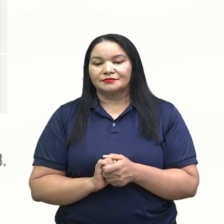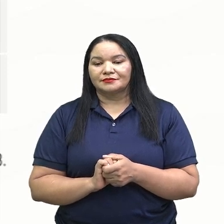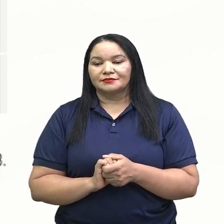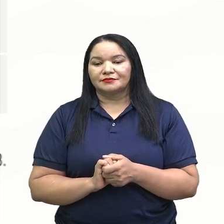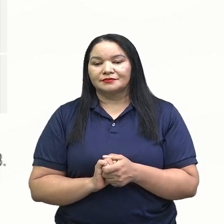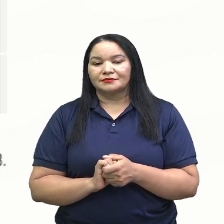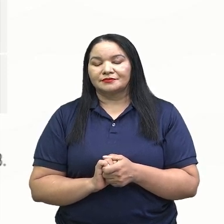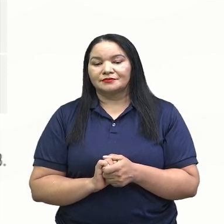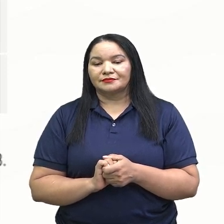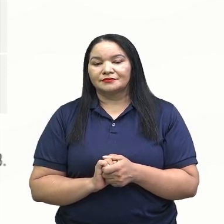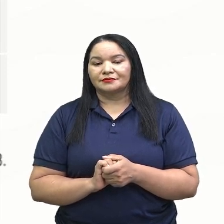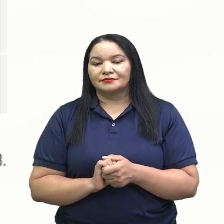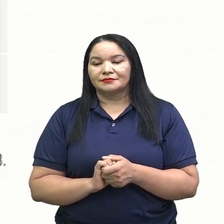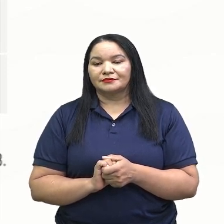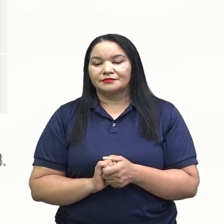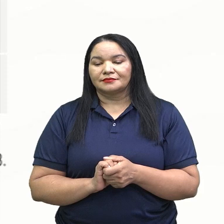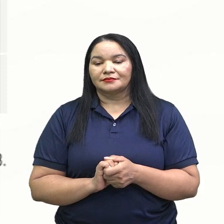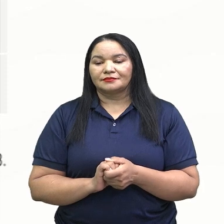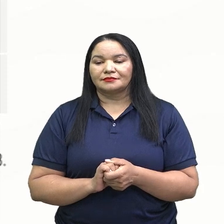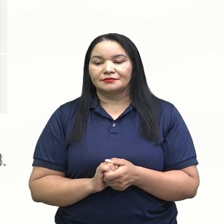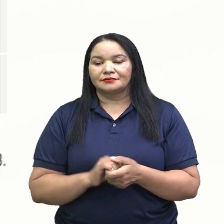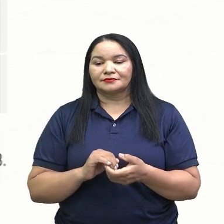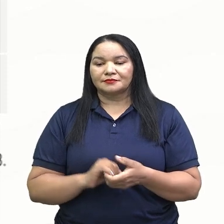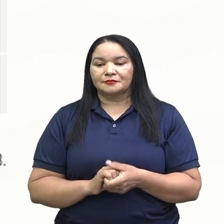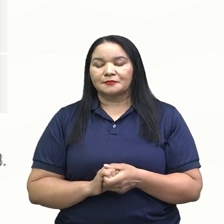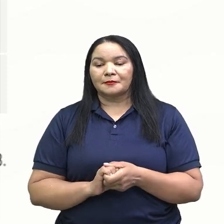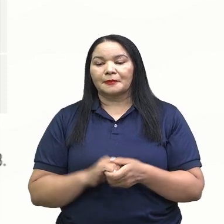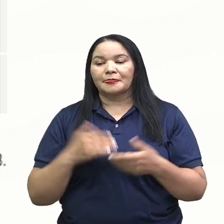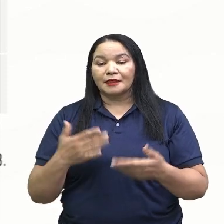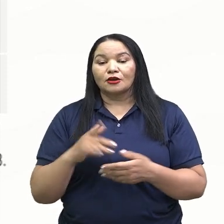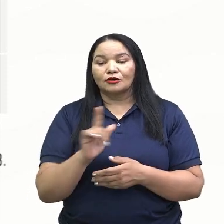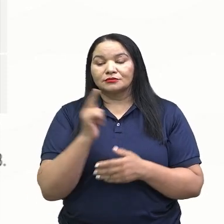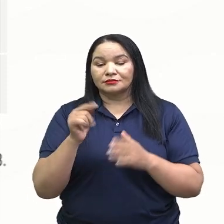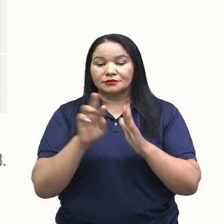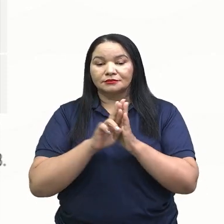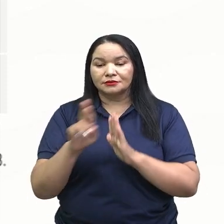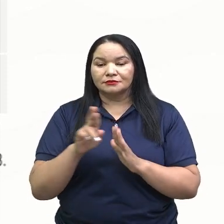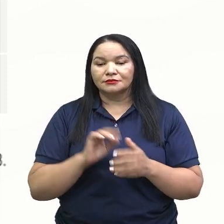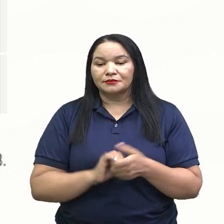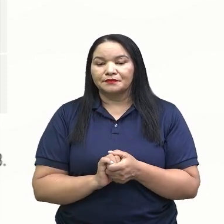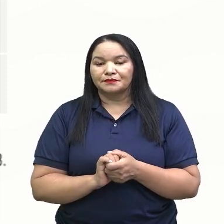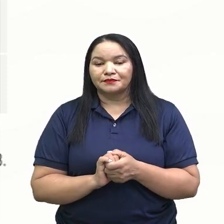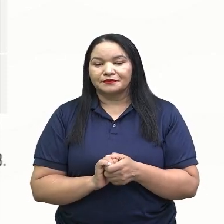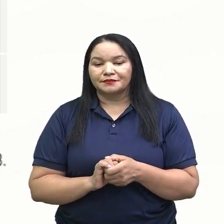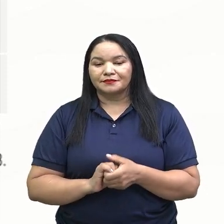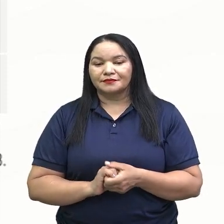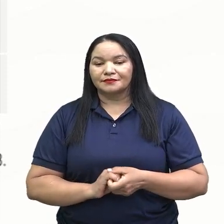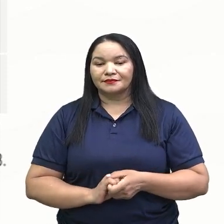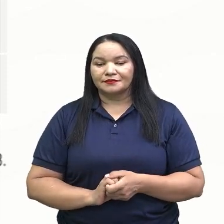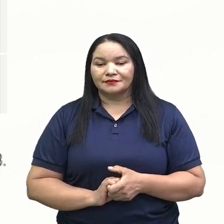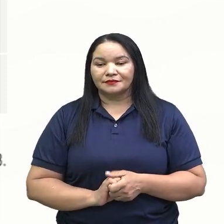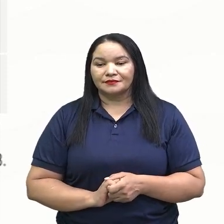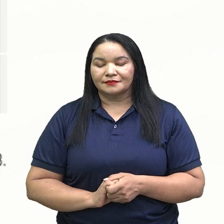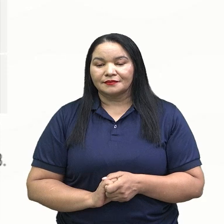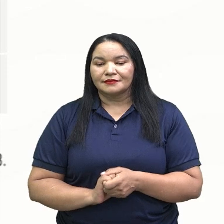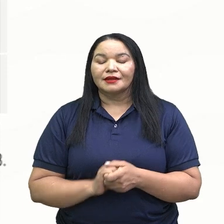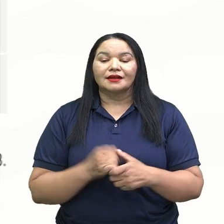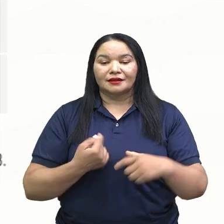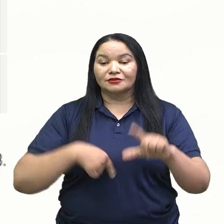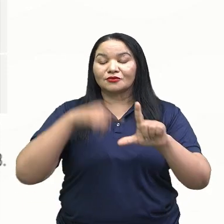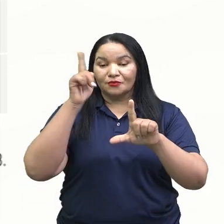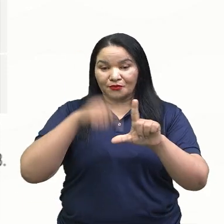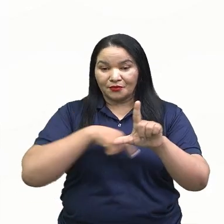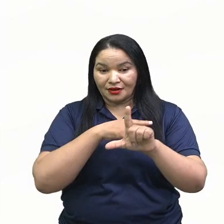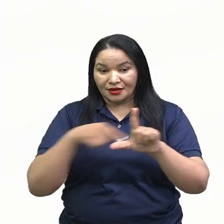tabular. Tudo bem? Qual é a representação aí tabular? Desculpa, representação gráfica.